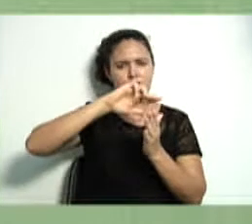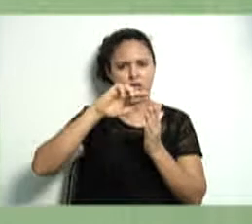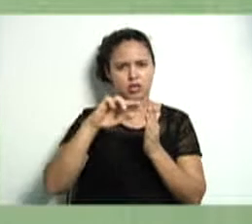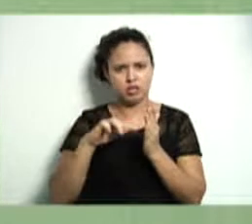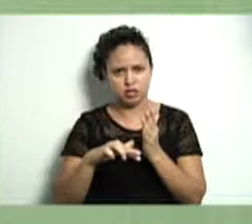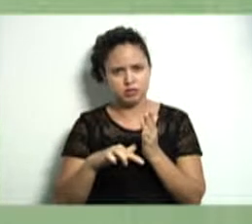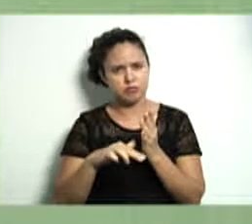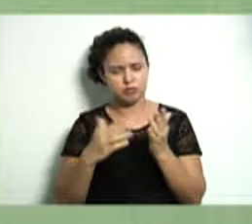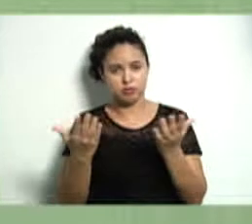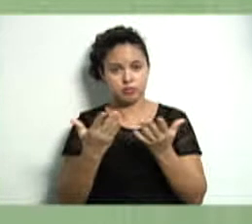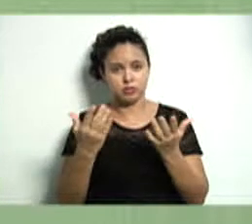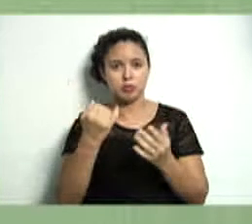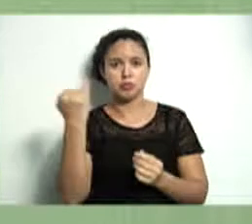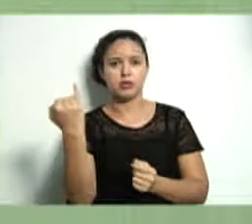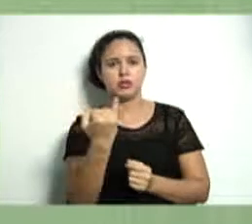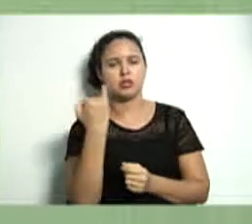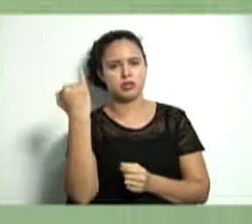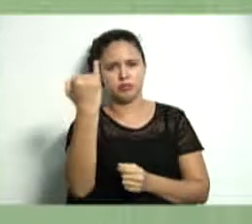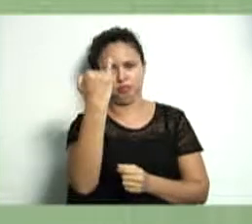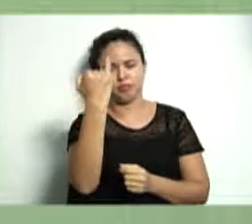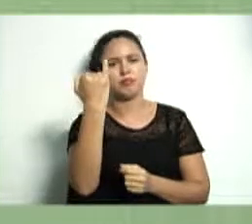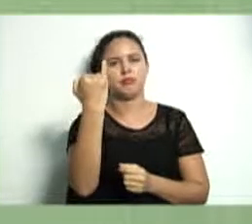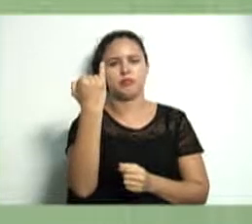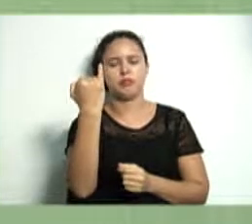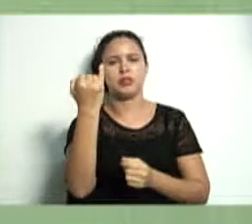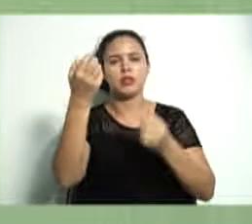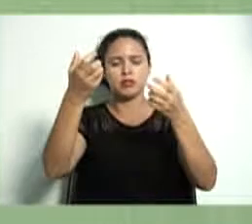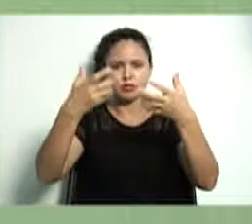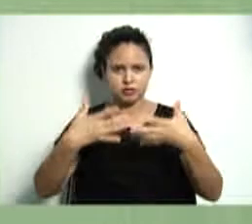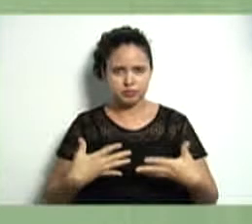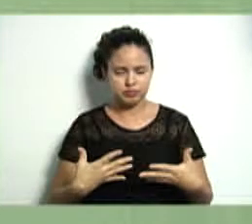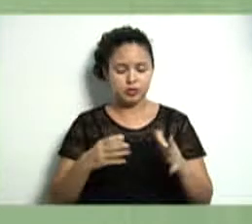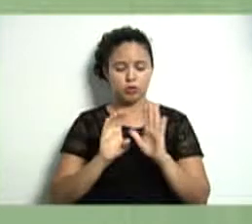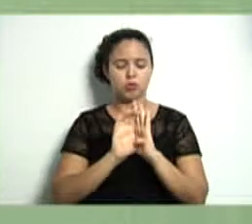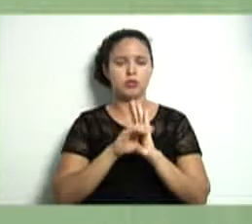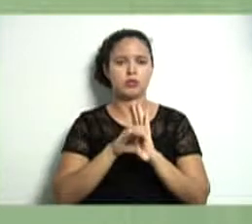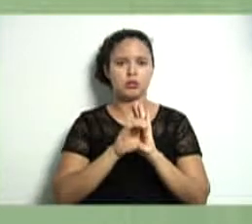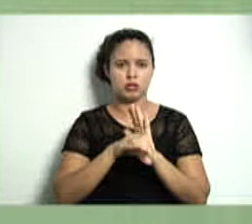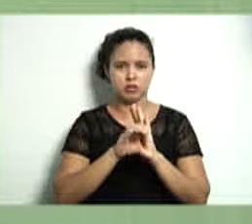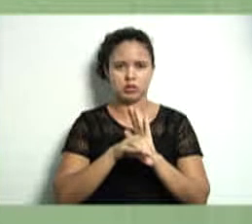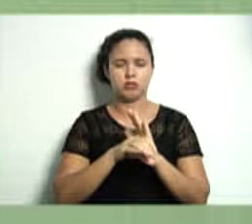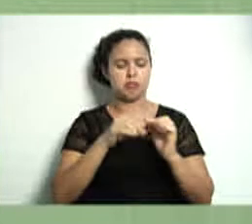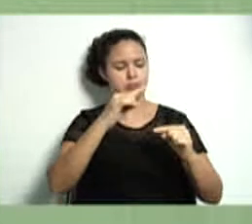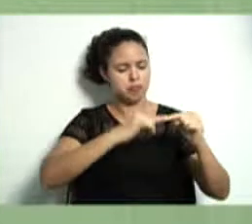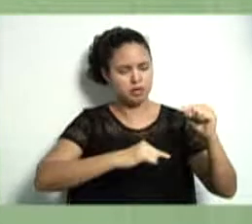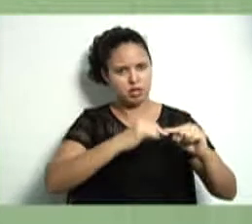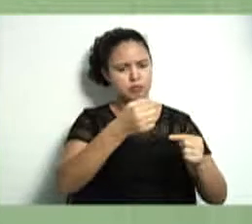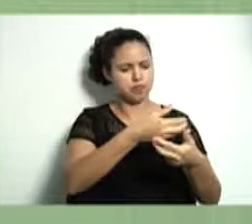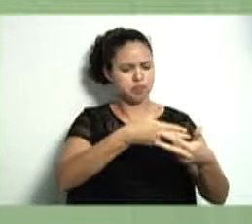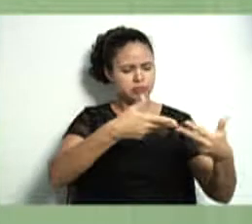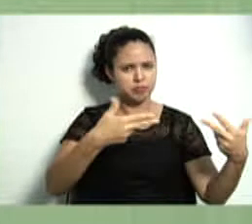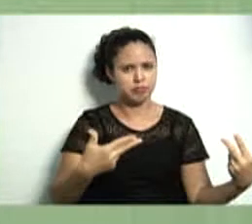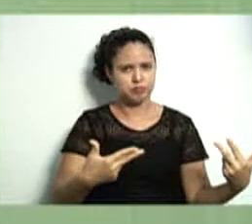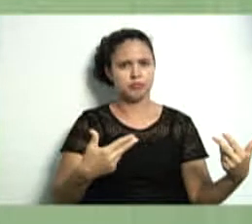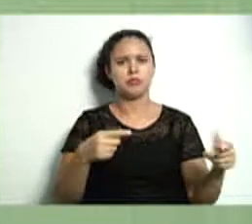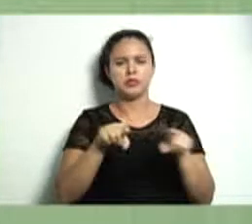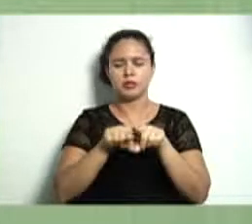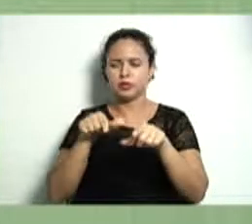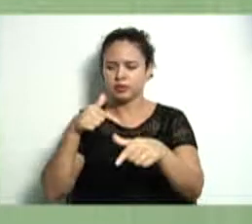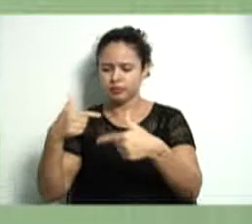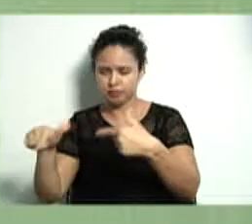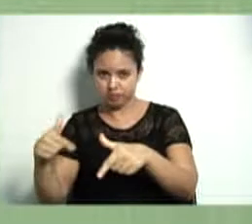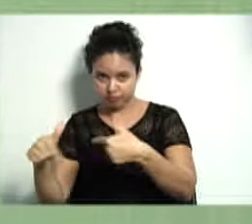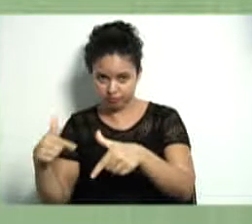muito importantes, né? São eles conceitos de bens e serviços. Bens e